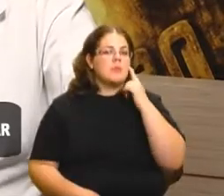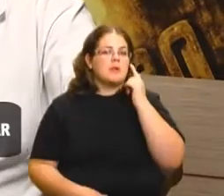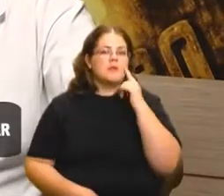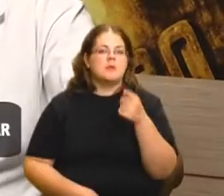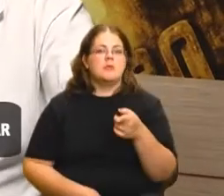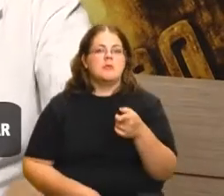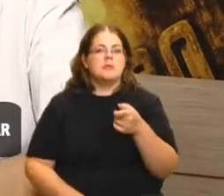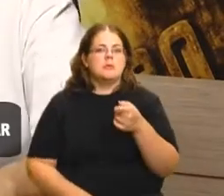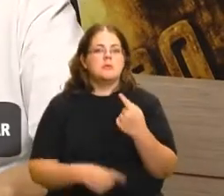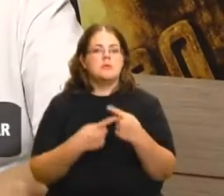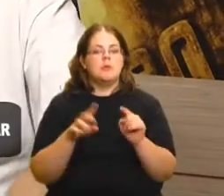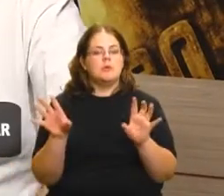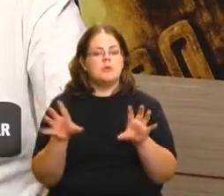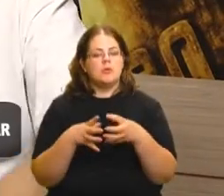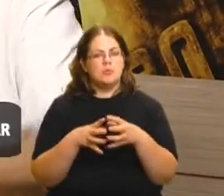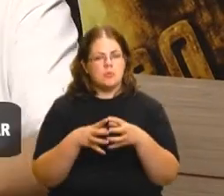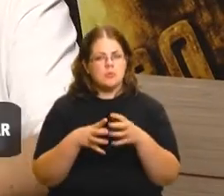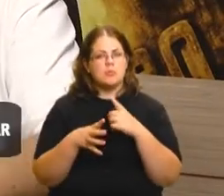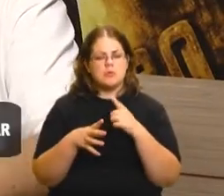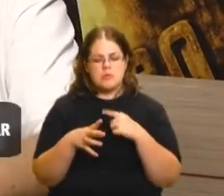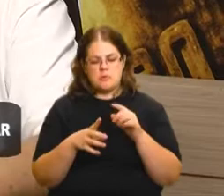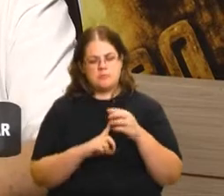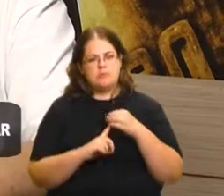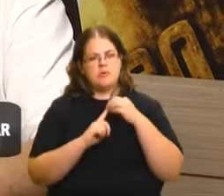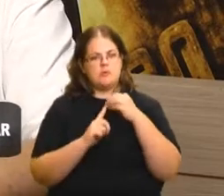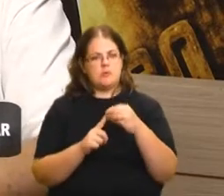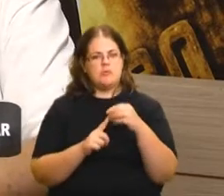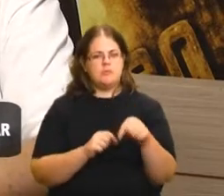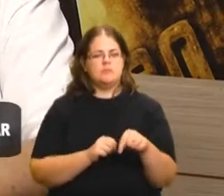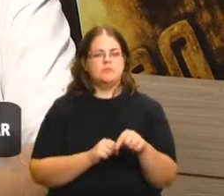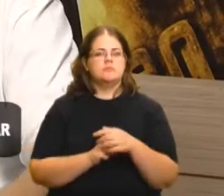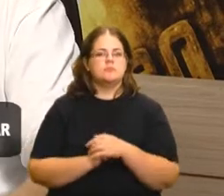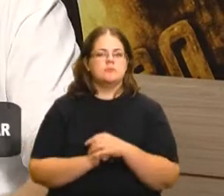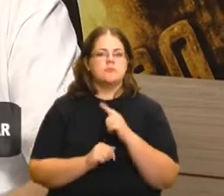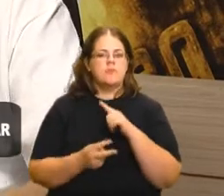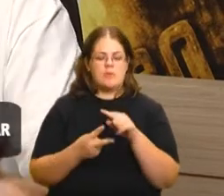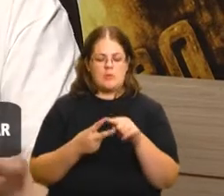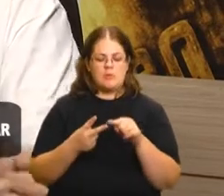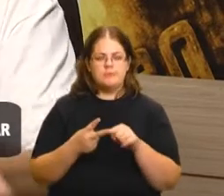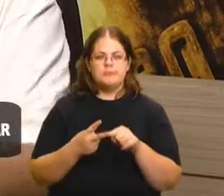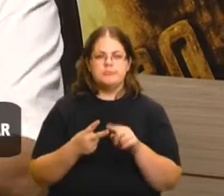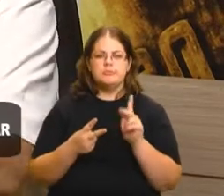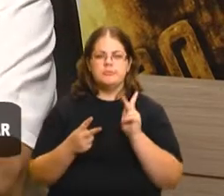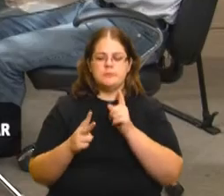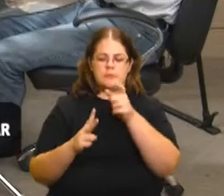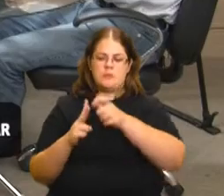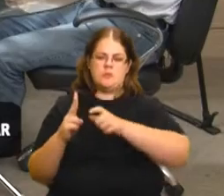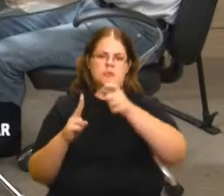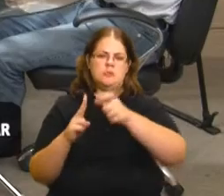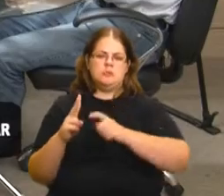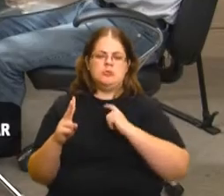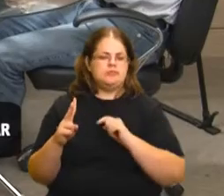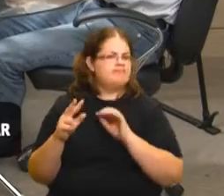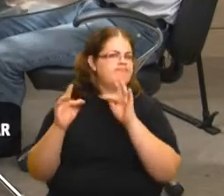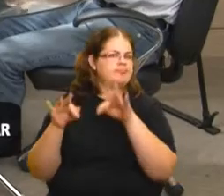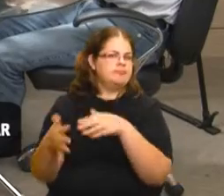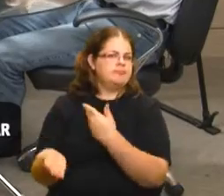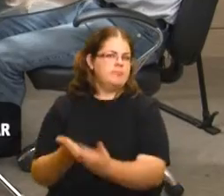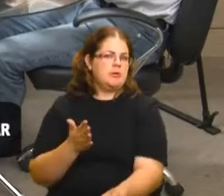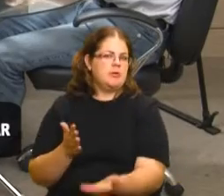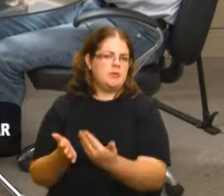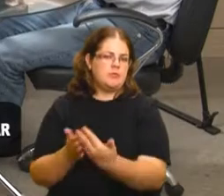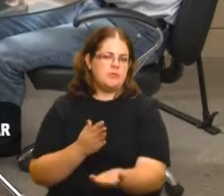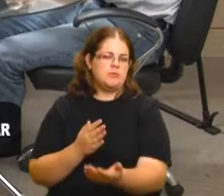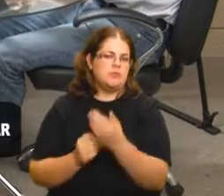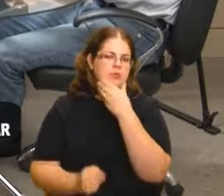que as pessoas pensavam, mas eram grupos militares exaltados. Né? Houve 2 derrotas de candidatos militares em eleições para a